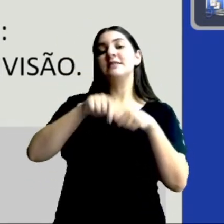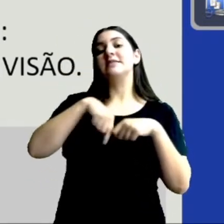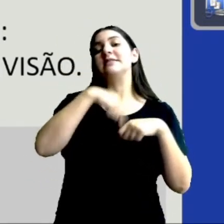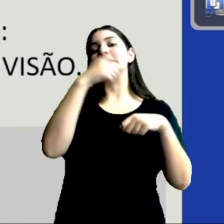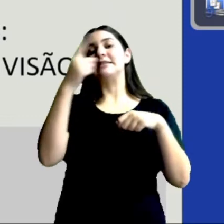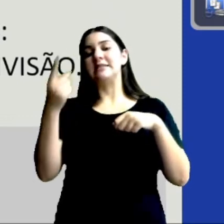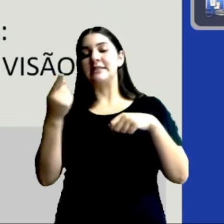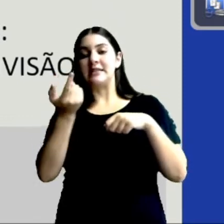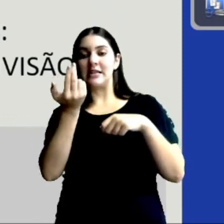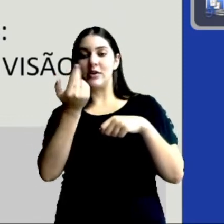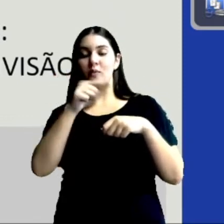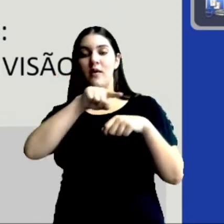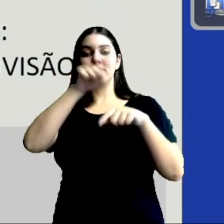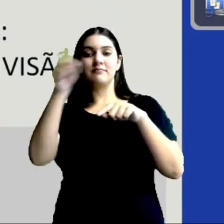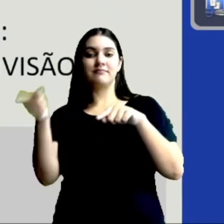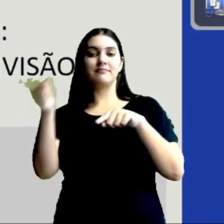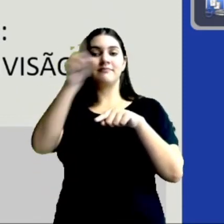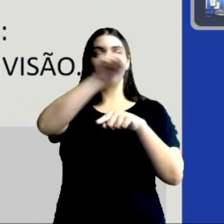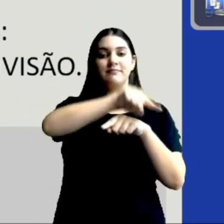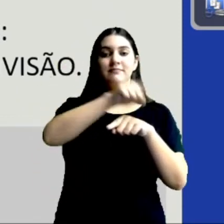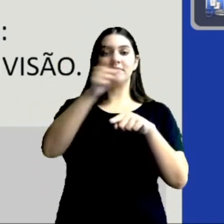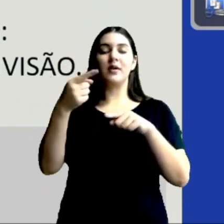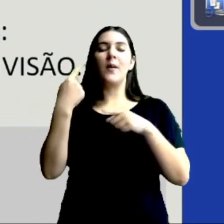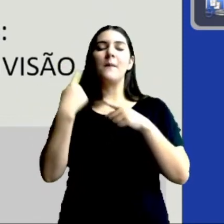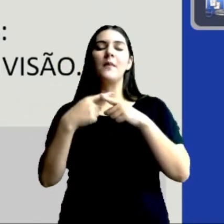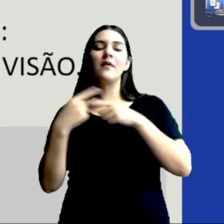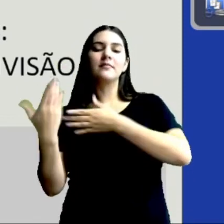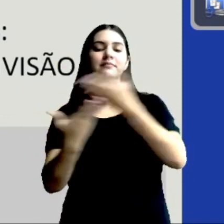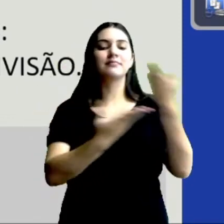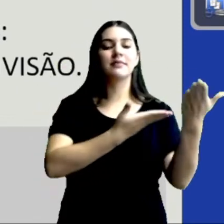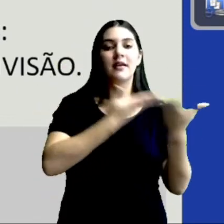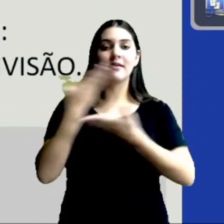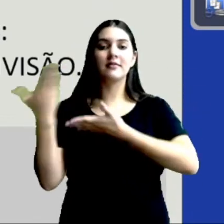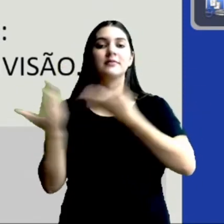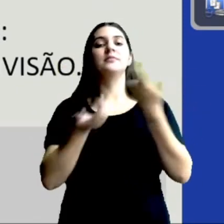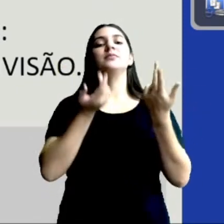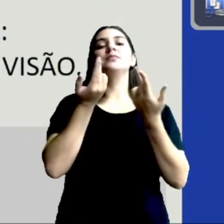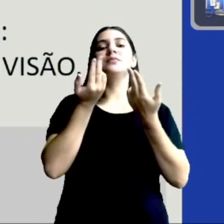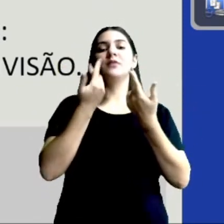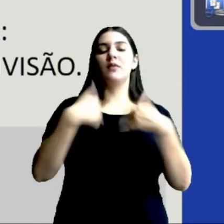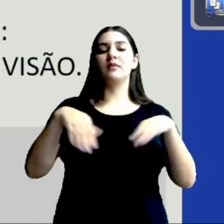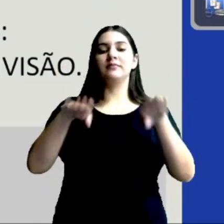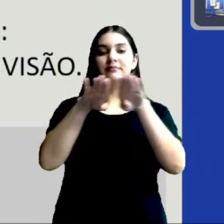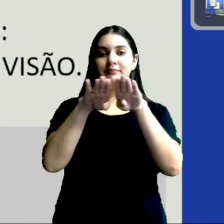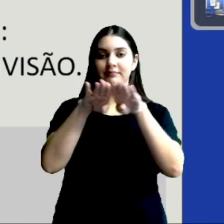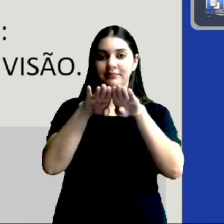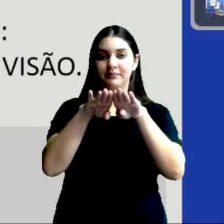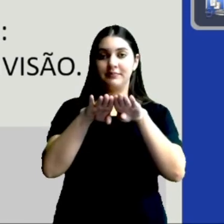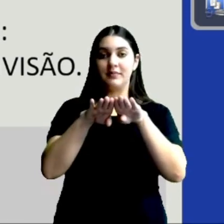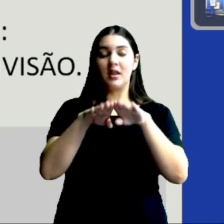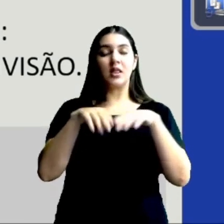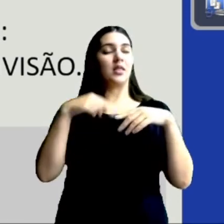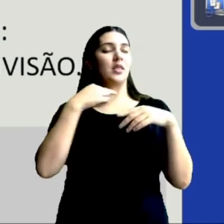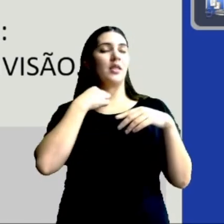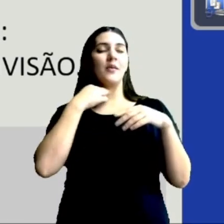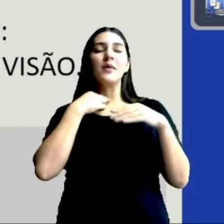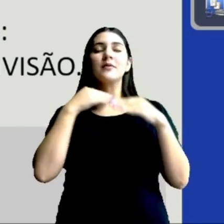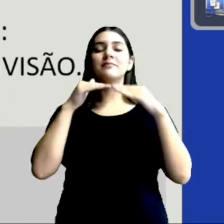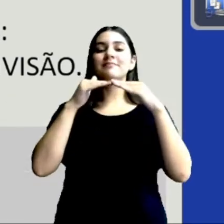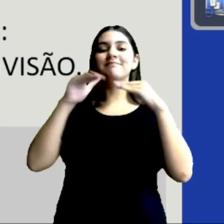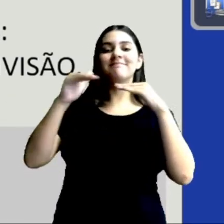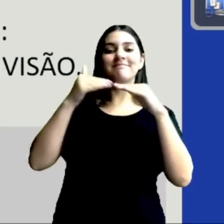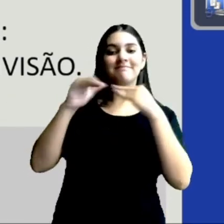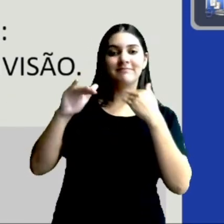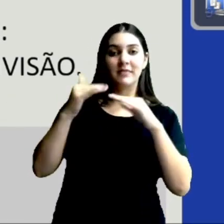para que a relação de igualdade permaneça, tá? Para que a gente não interfira naquela relação. Isso vale